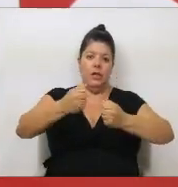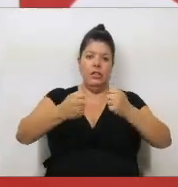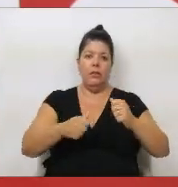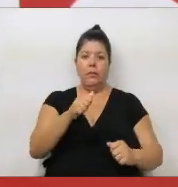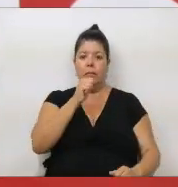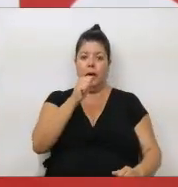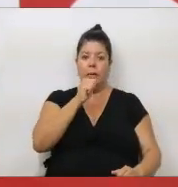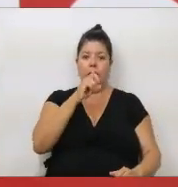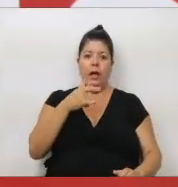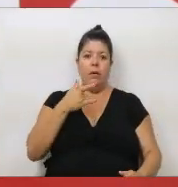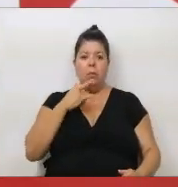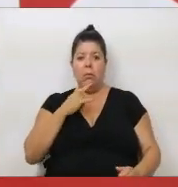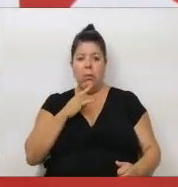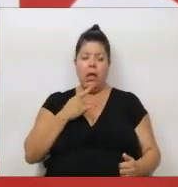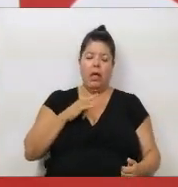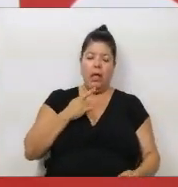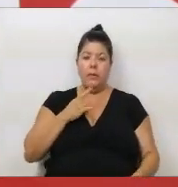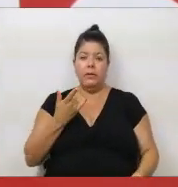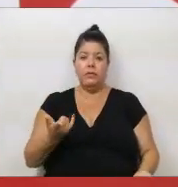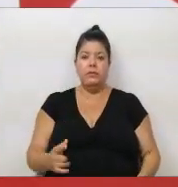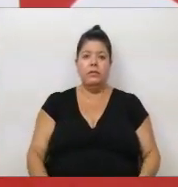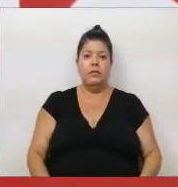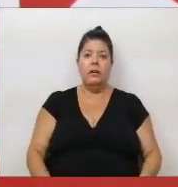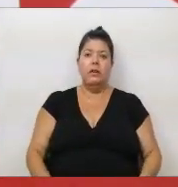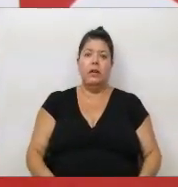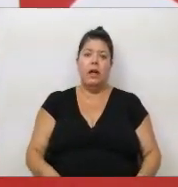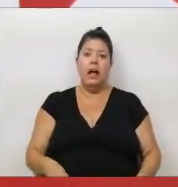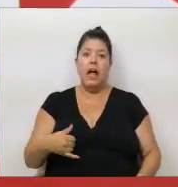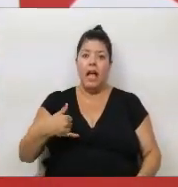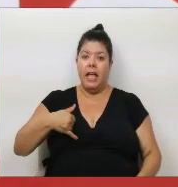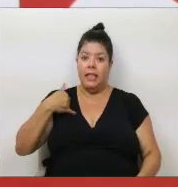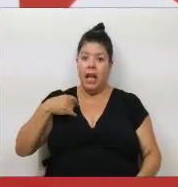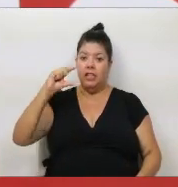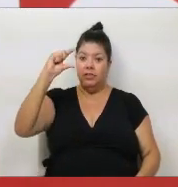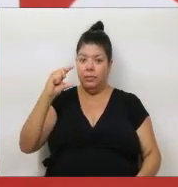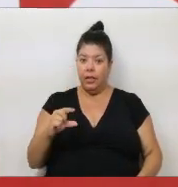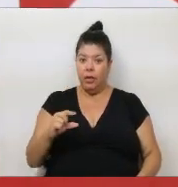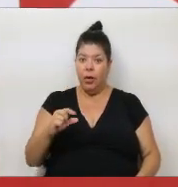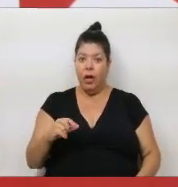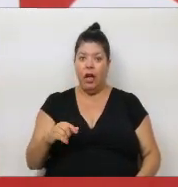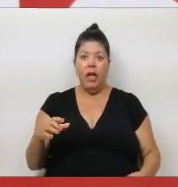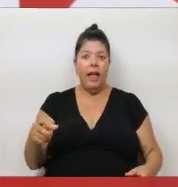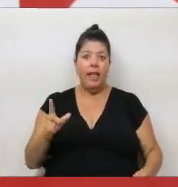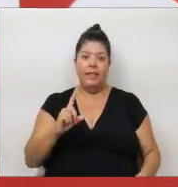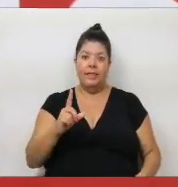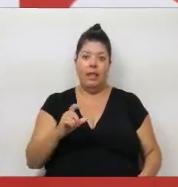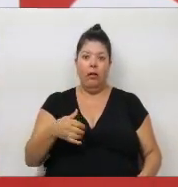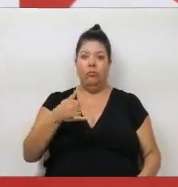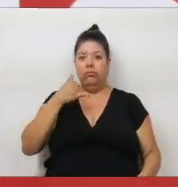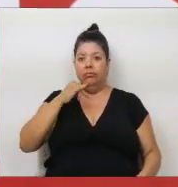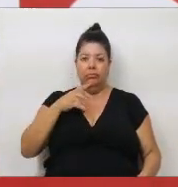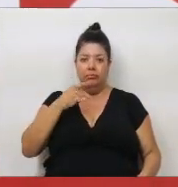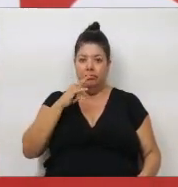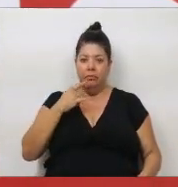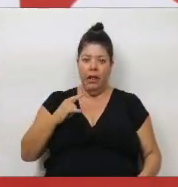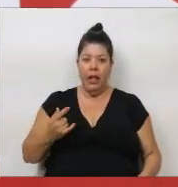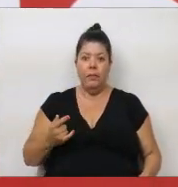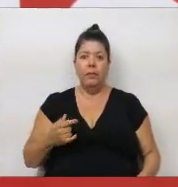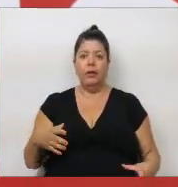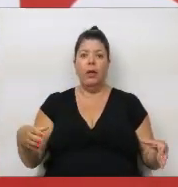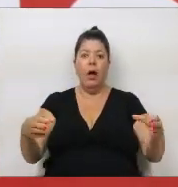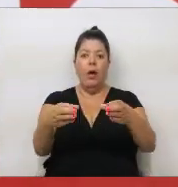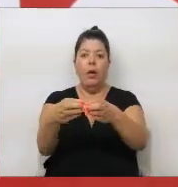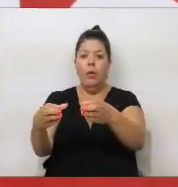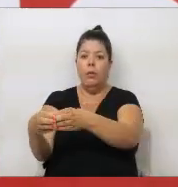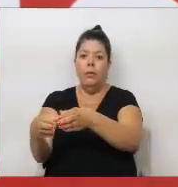que menores não dirijam alcoolizadas e nem façam aglomerações em locais que não são devidos,